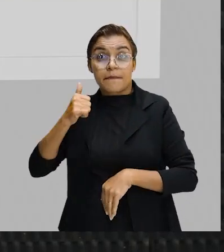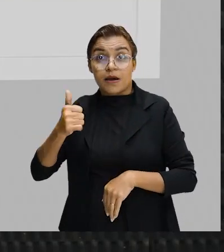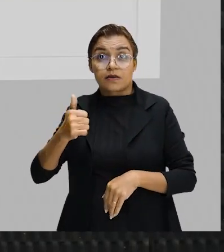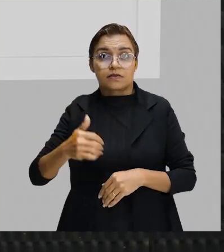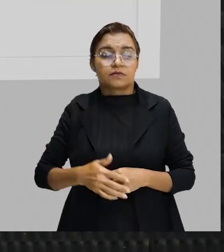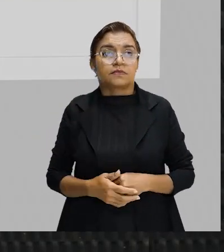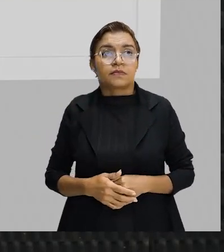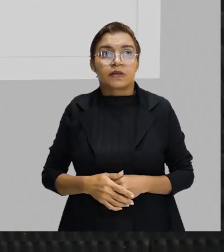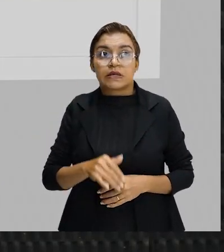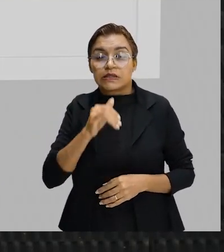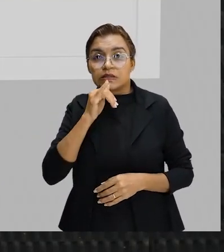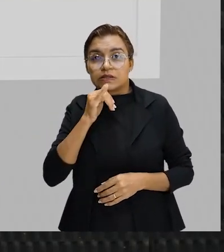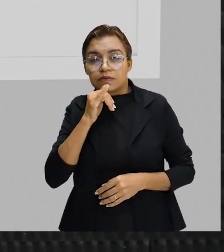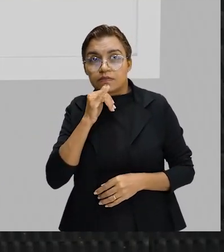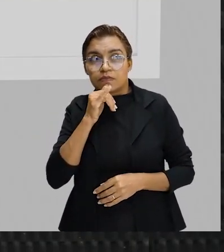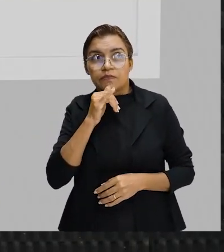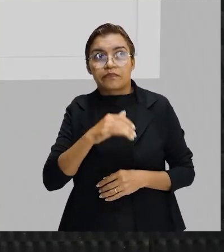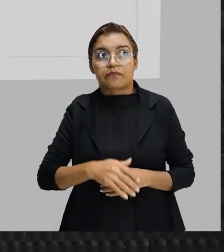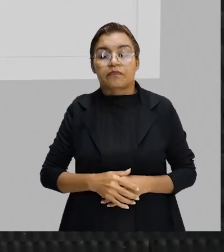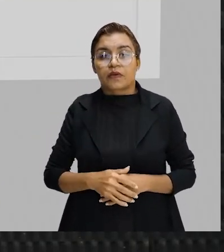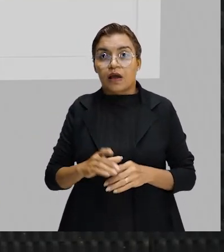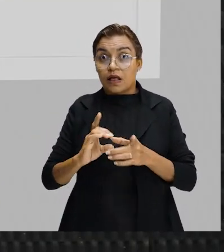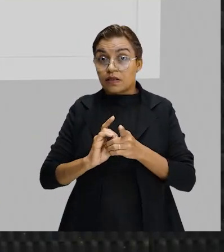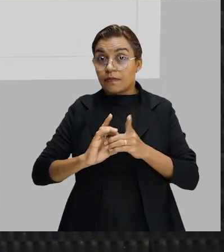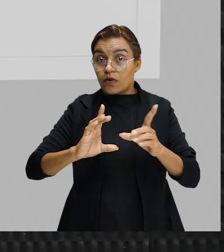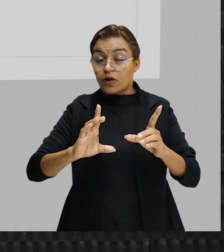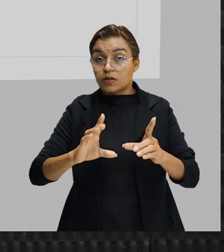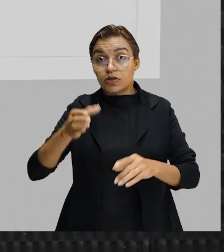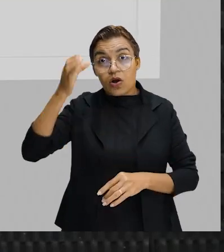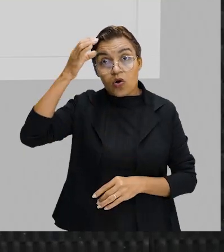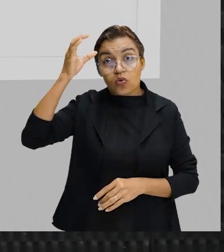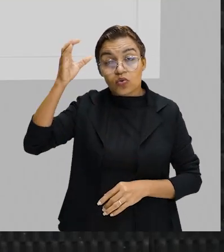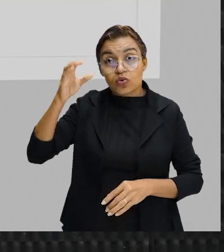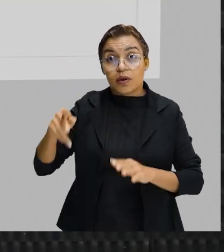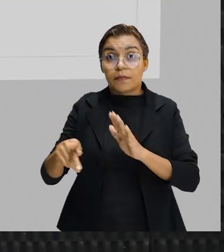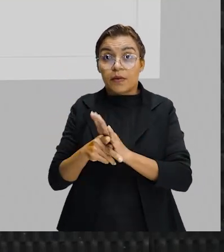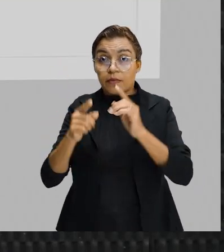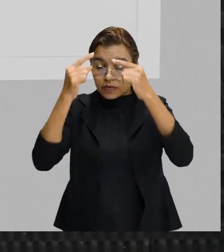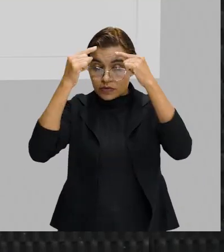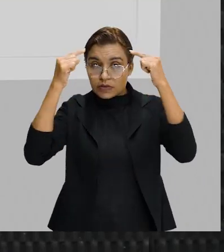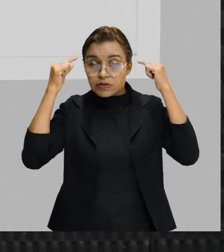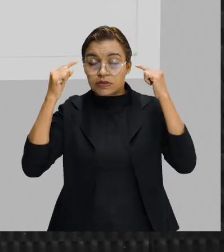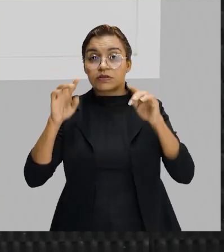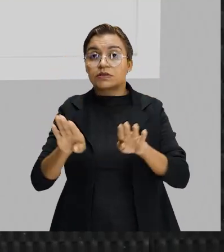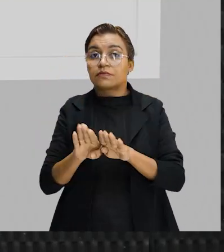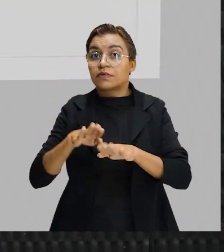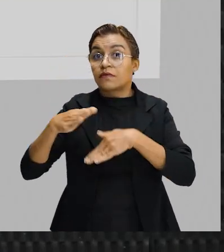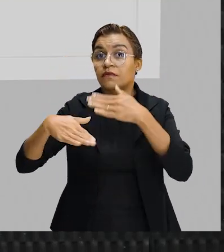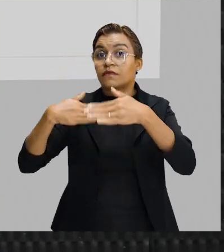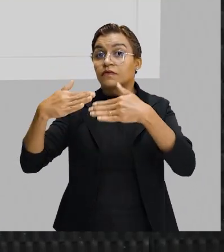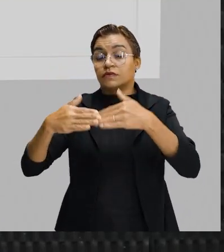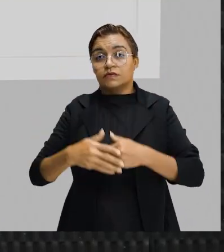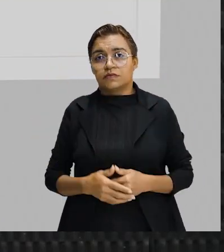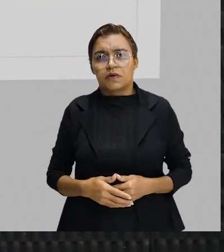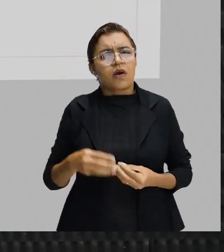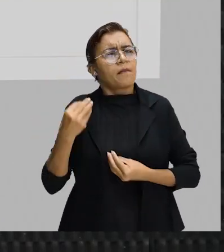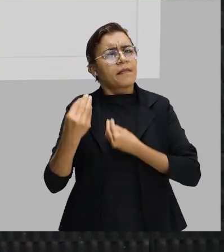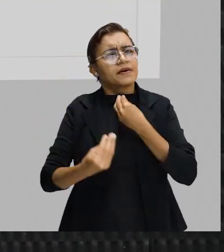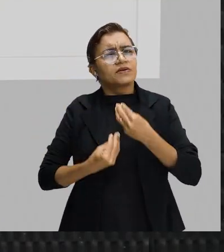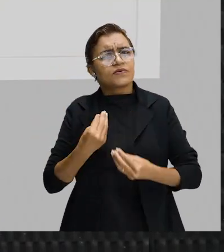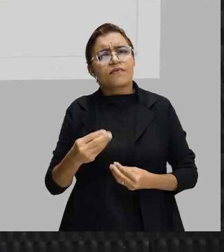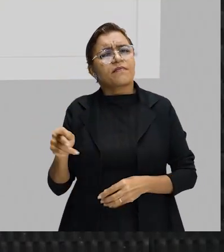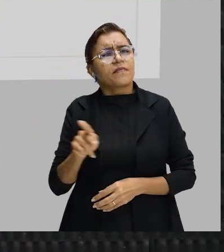da cultura da Hélade, e que vai criar espaço para o desenvolvimento maior da filosofia. Mas como,